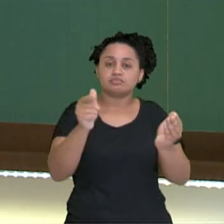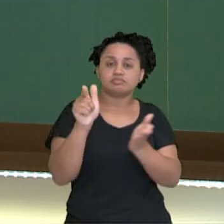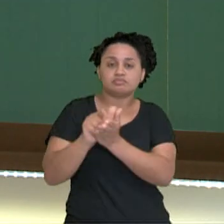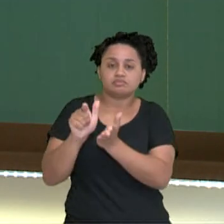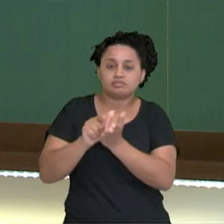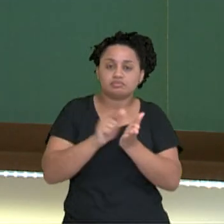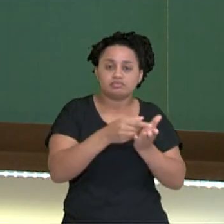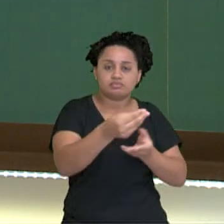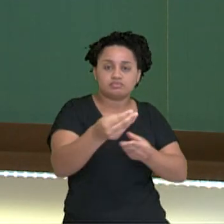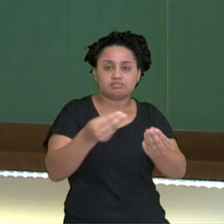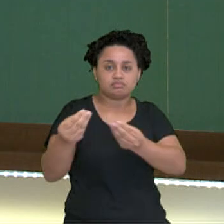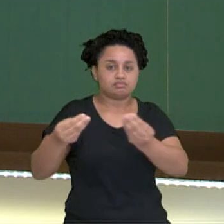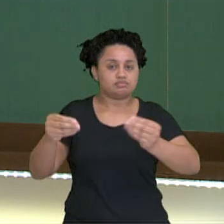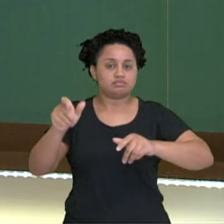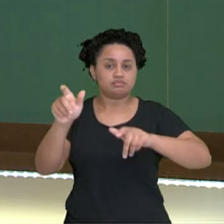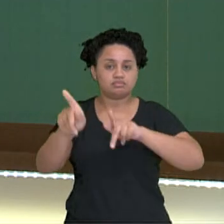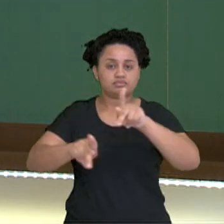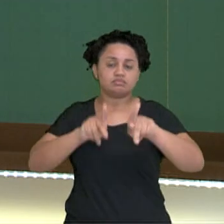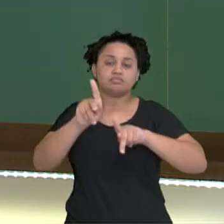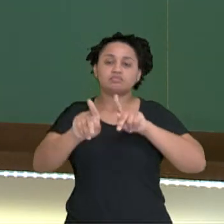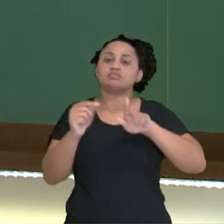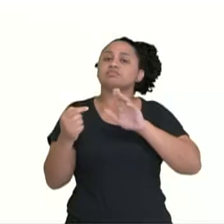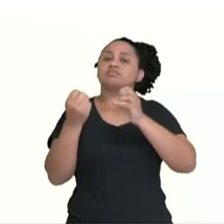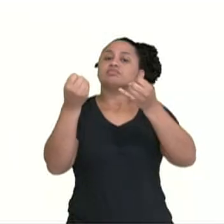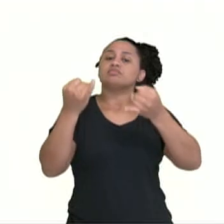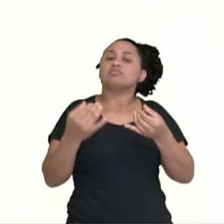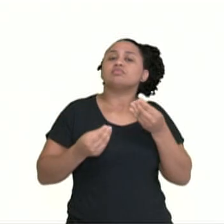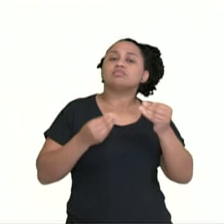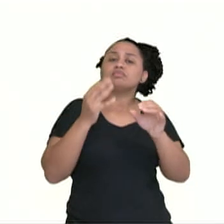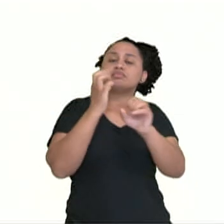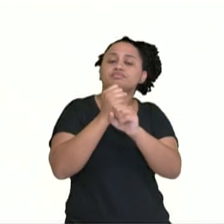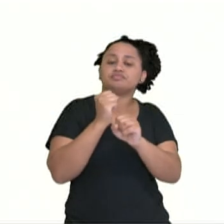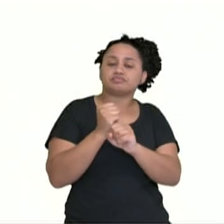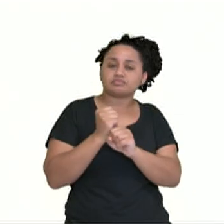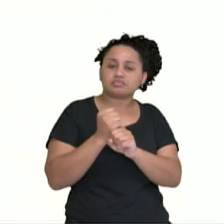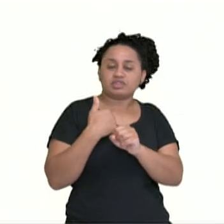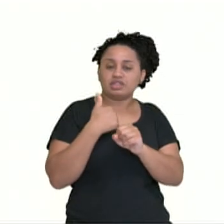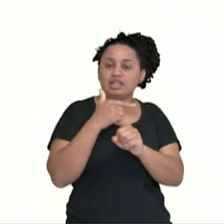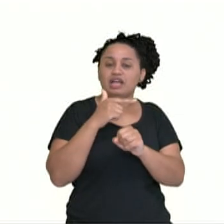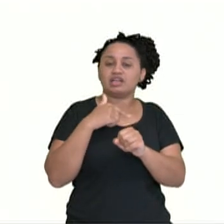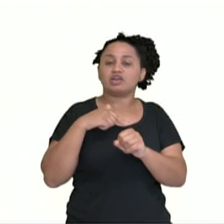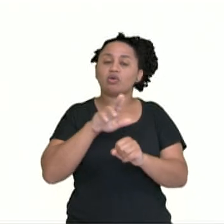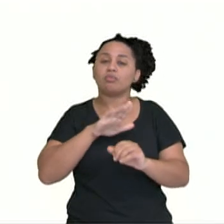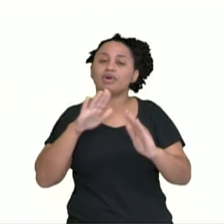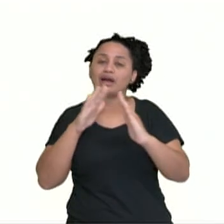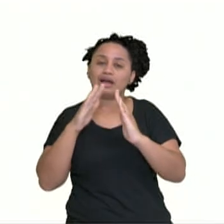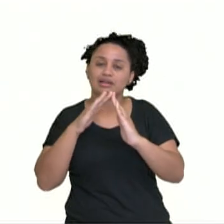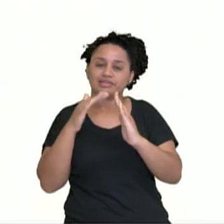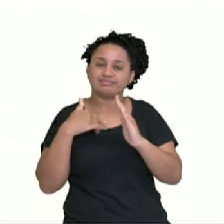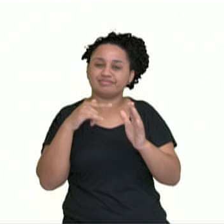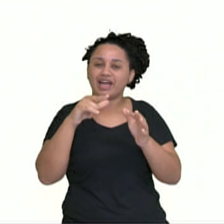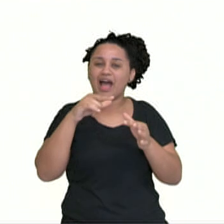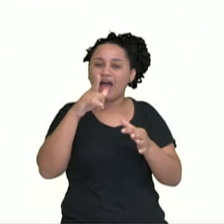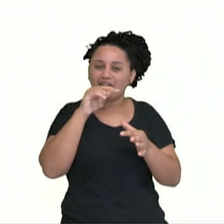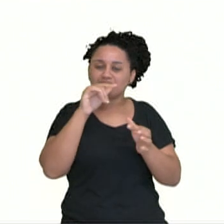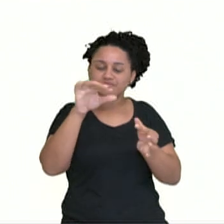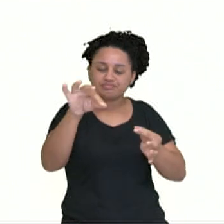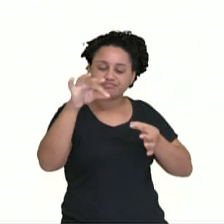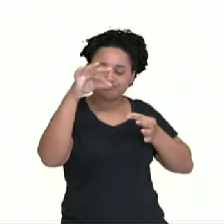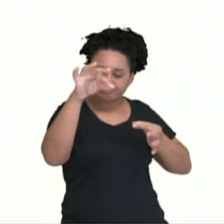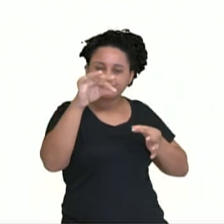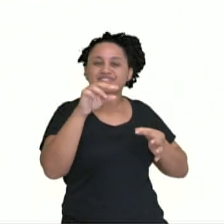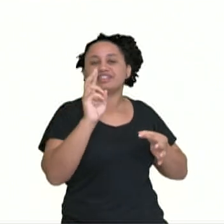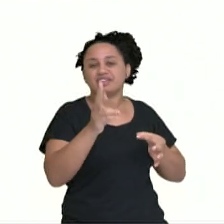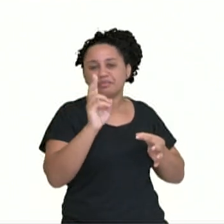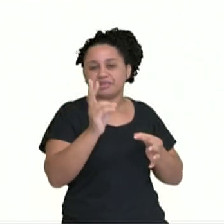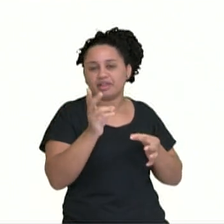panfleto à população para explicar o cálculo da conta residencial de água. Aquela conta que mensalmente todas